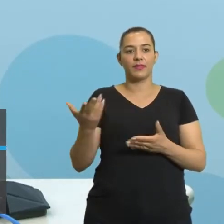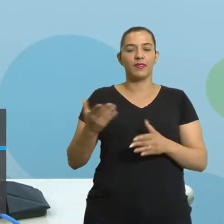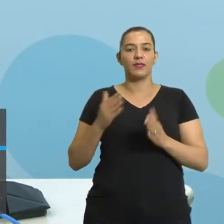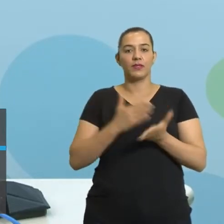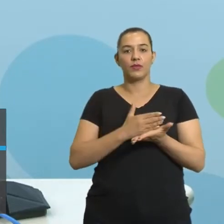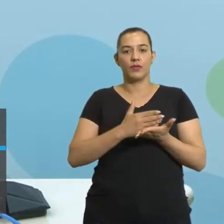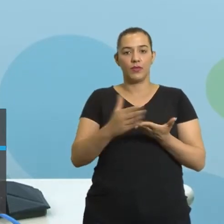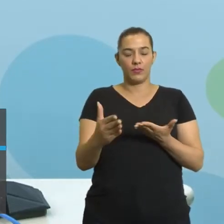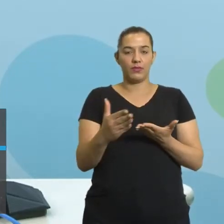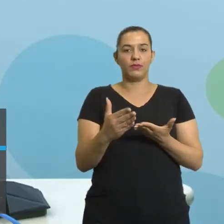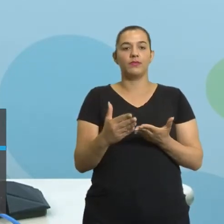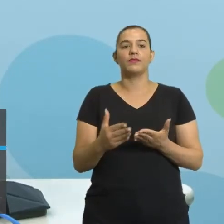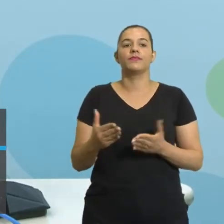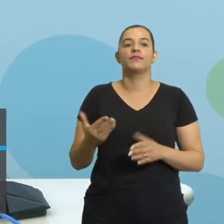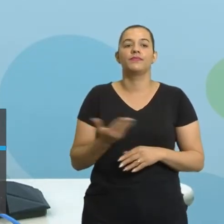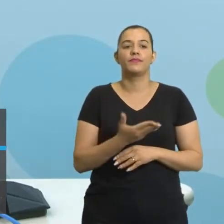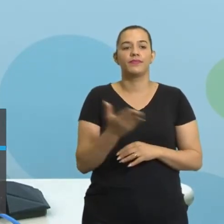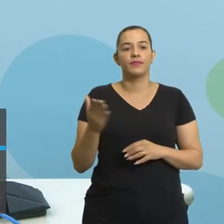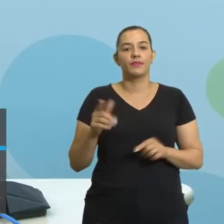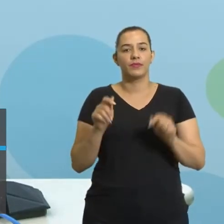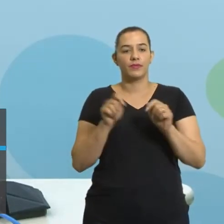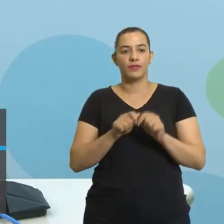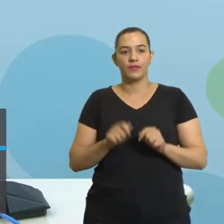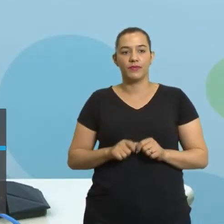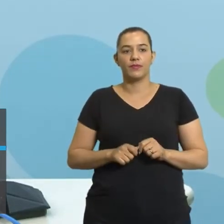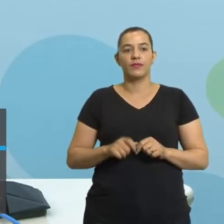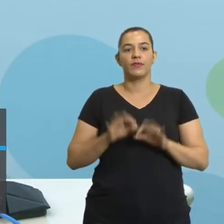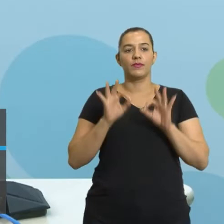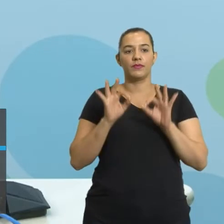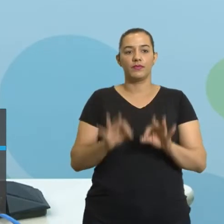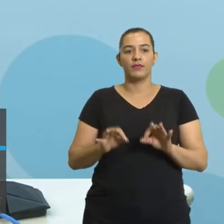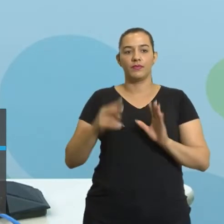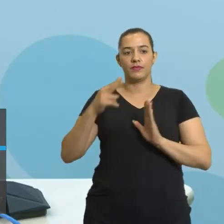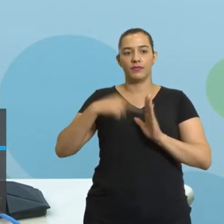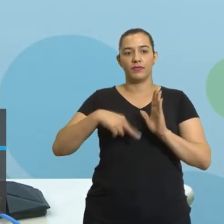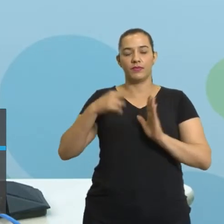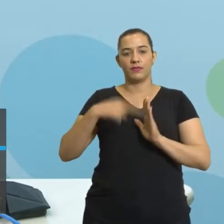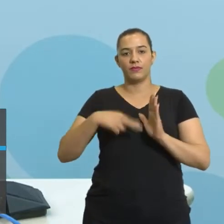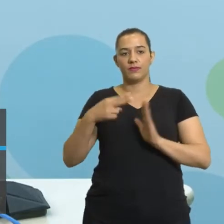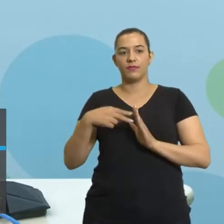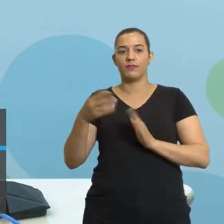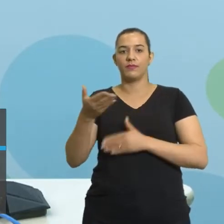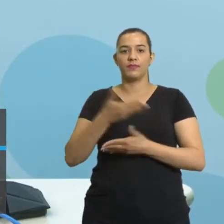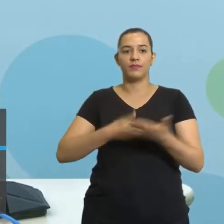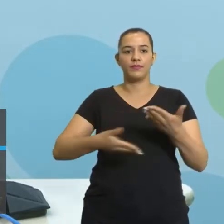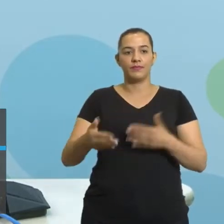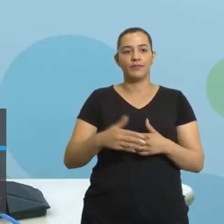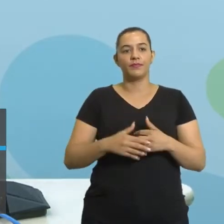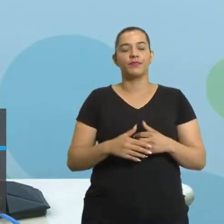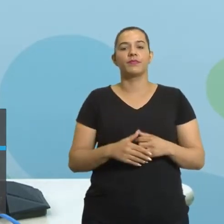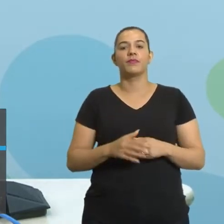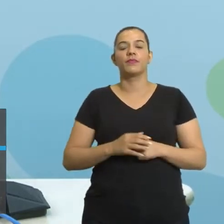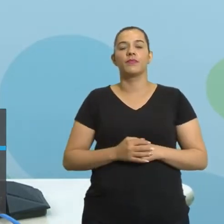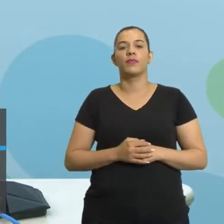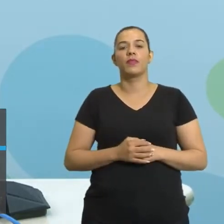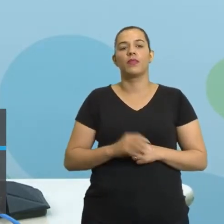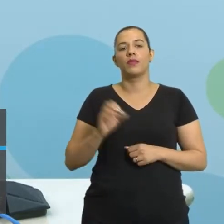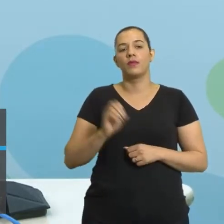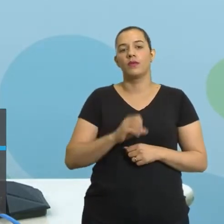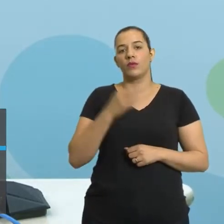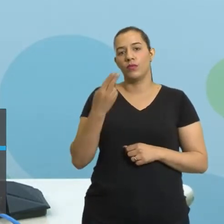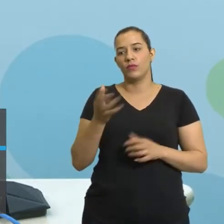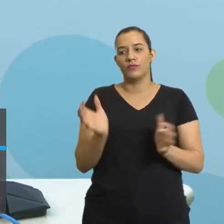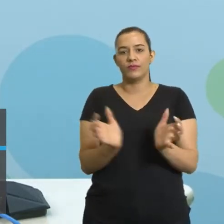introdução, é que vocês farão, de fato, a leitura compartilhada, né? Ou, enfim,